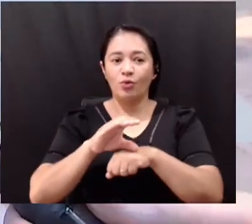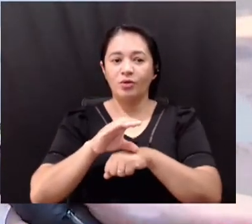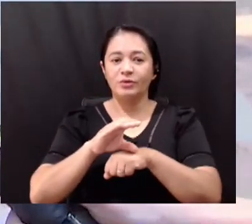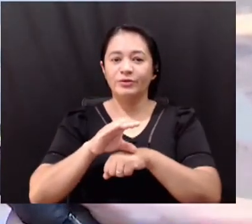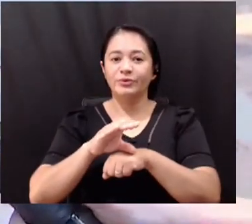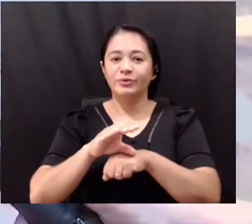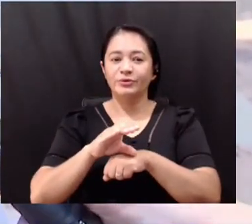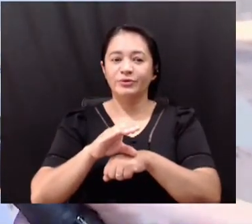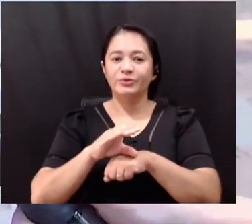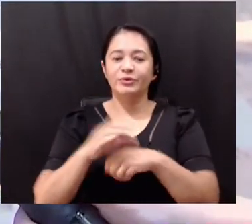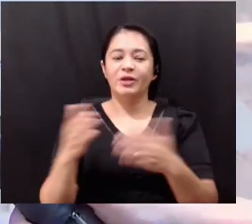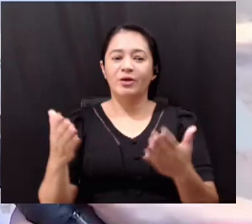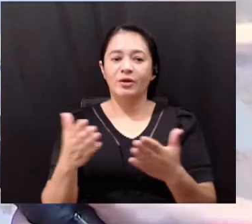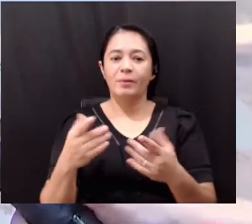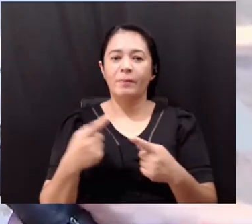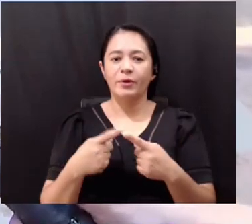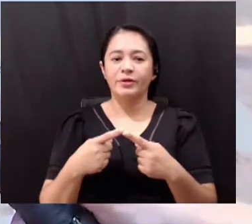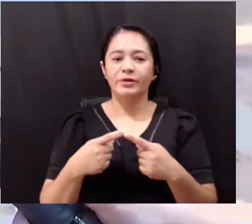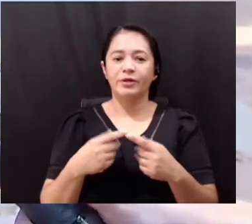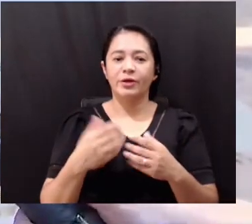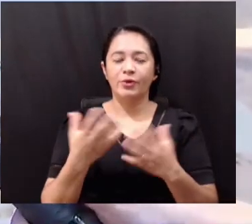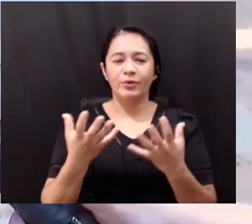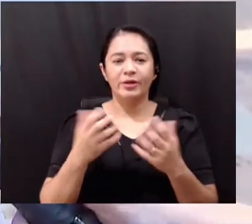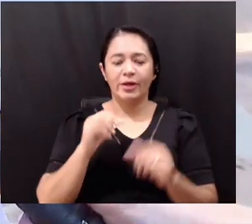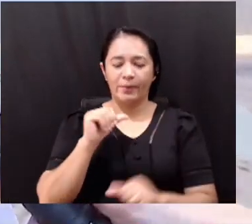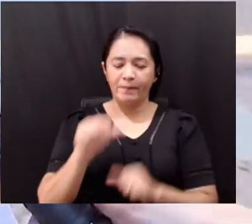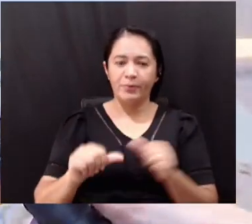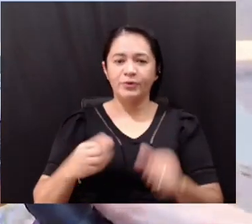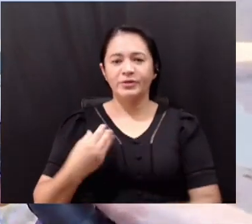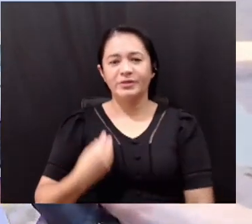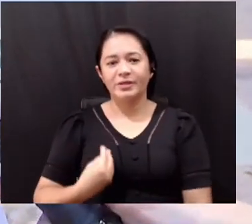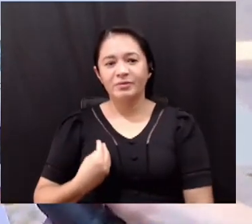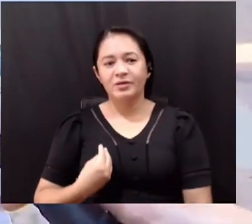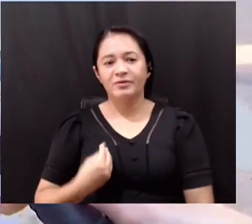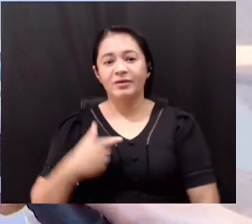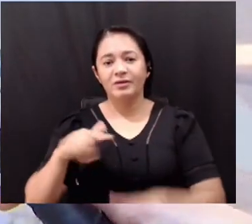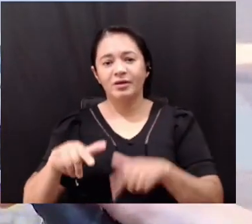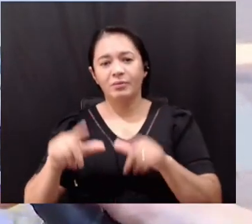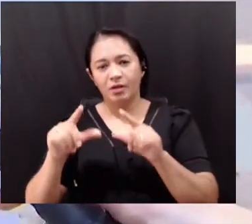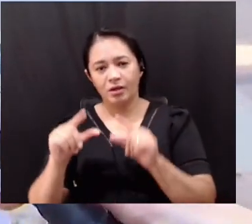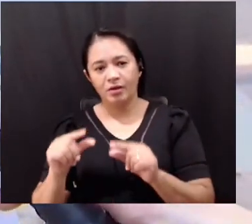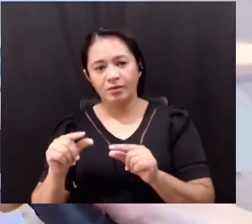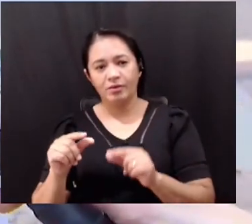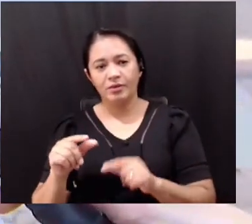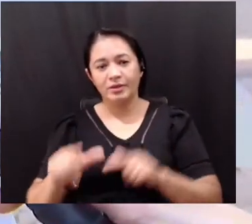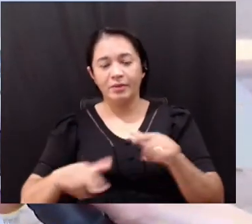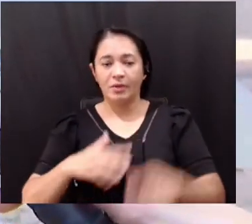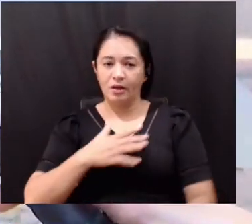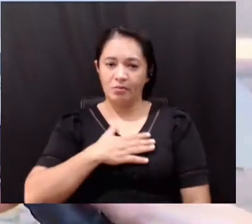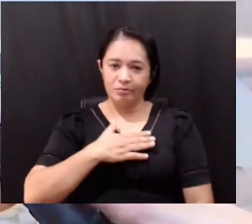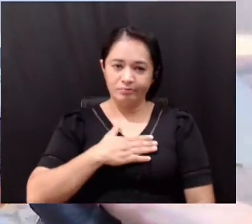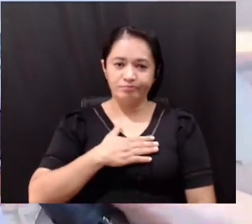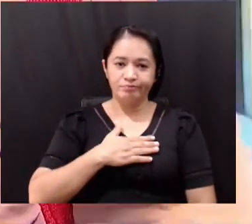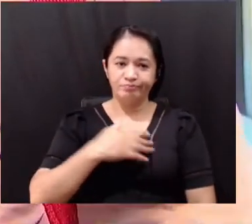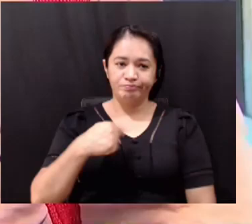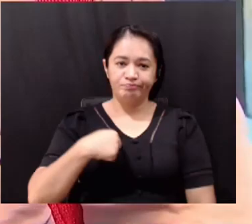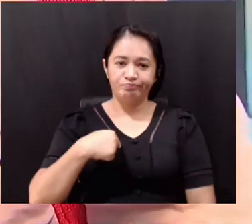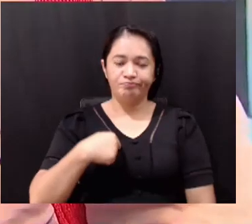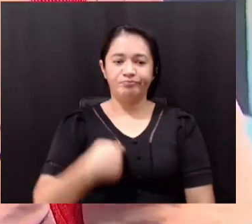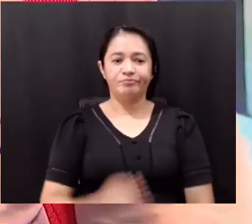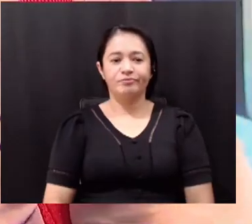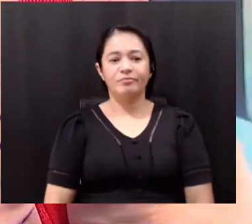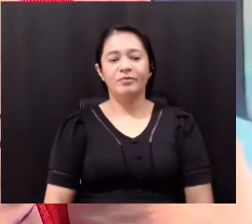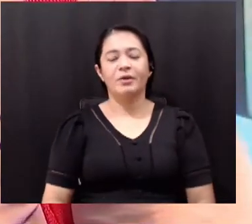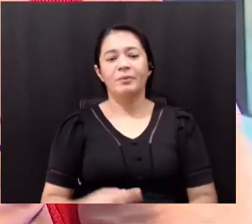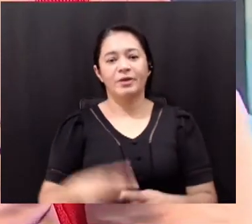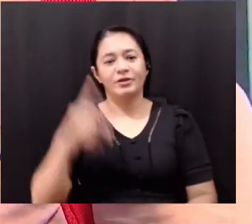Porque eu quero mudar a minha rotina, né? Quero trabalhar menos e trabalhar para mim mesma, né? Porque tá difícil.